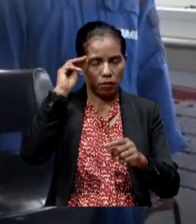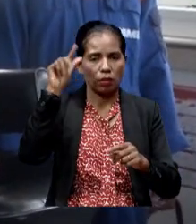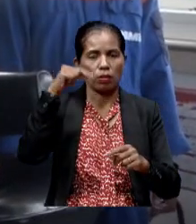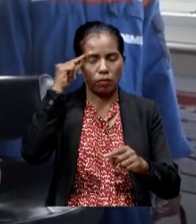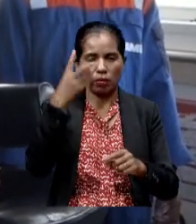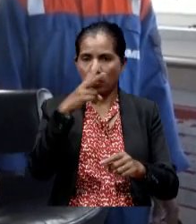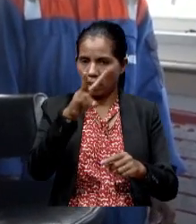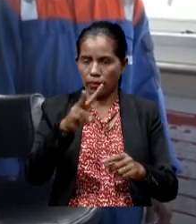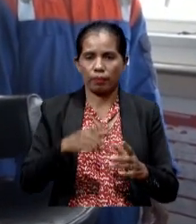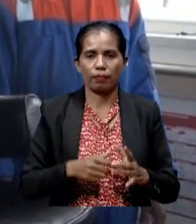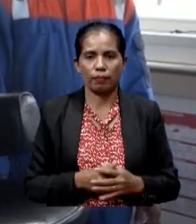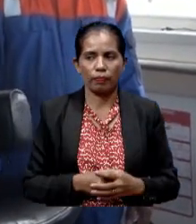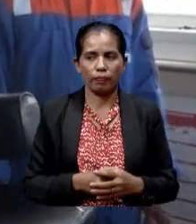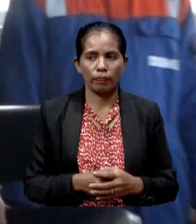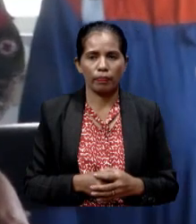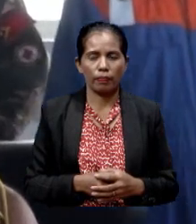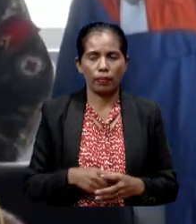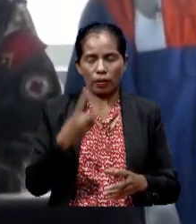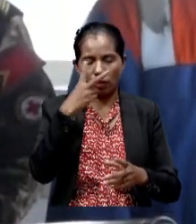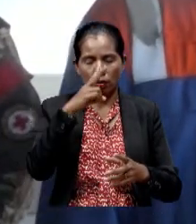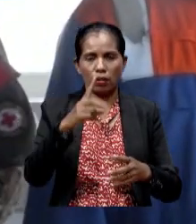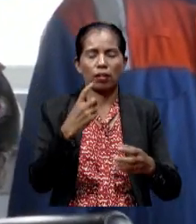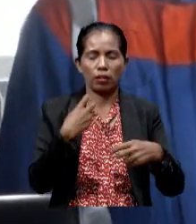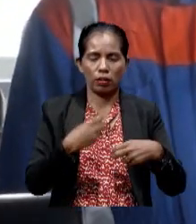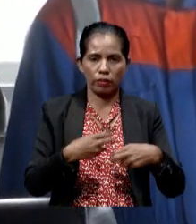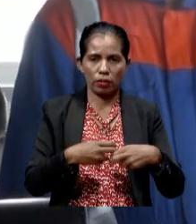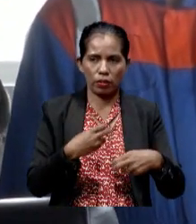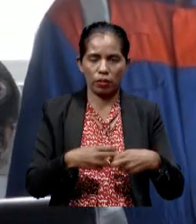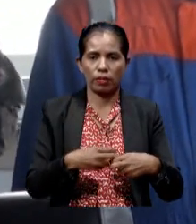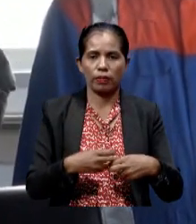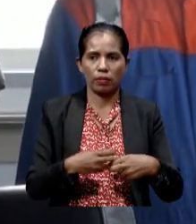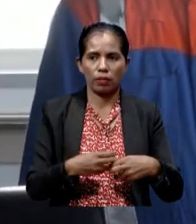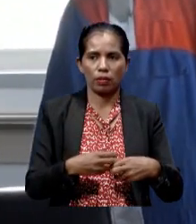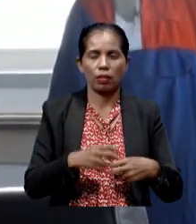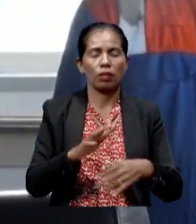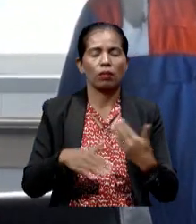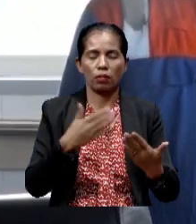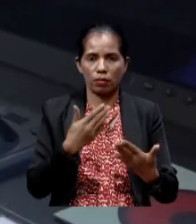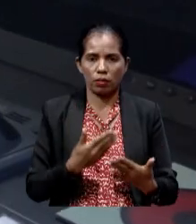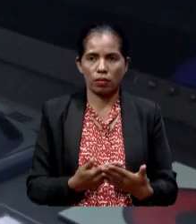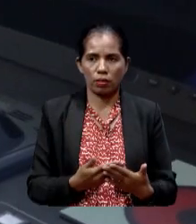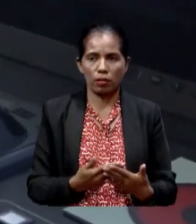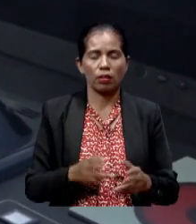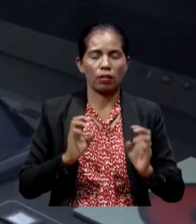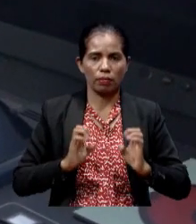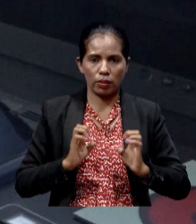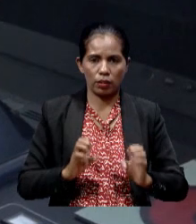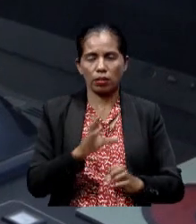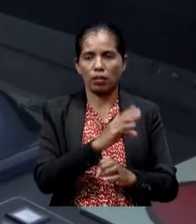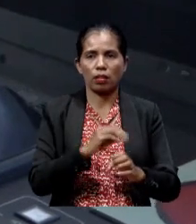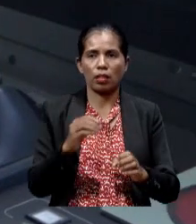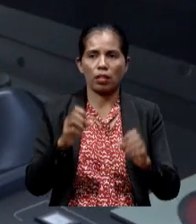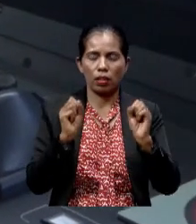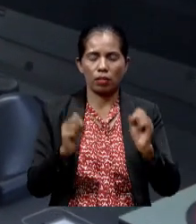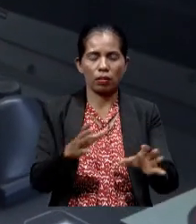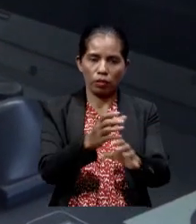hare hare o hen difficultade preciso be iha be buatu uma medida ruma ne be urgente imediato para tu tem que